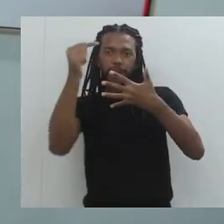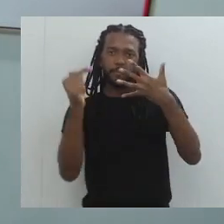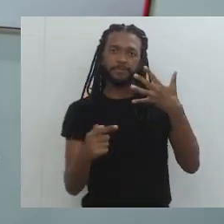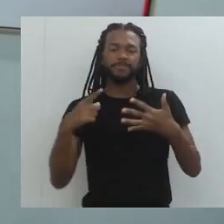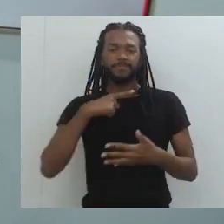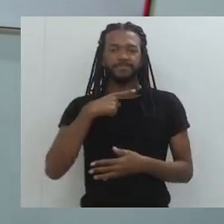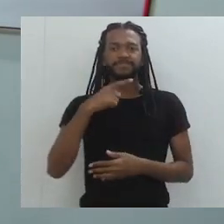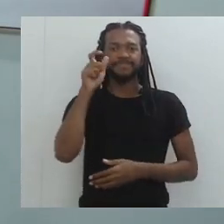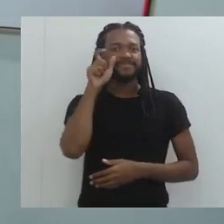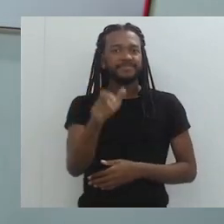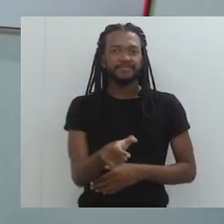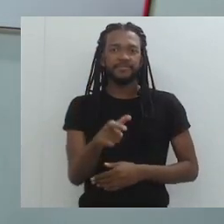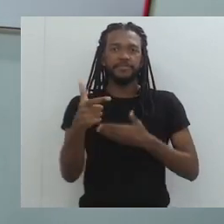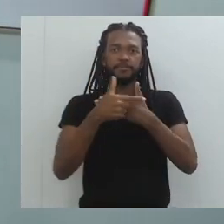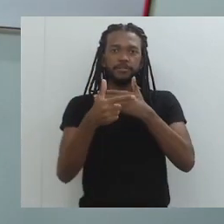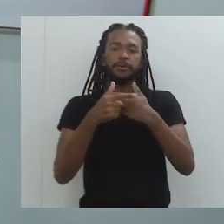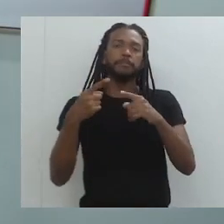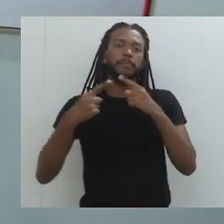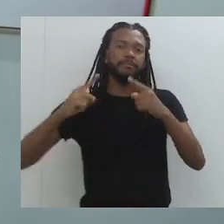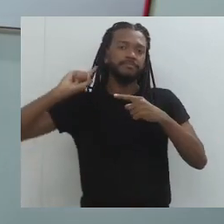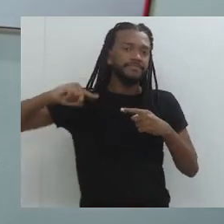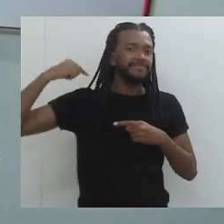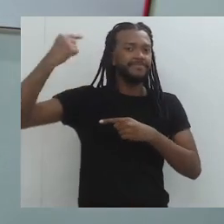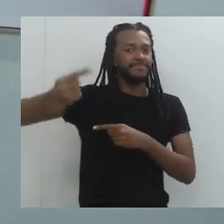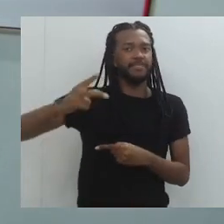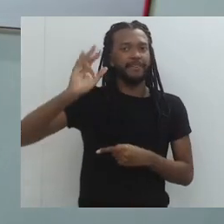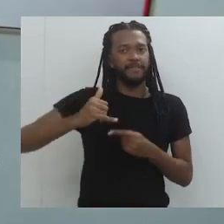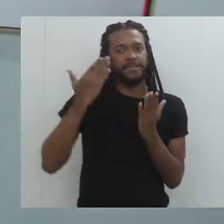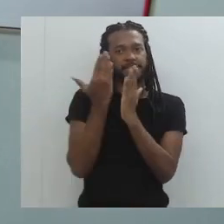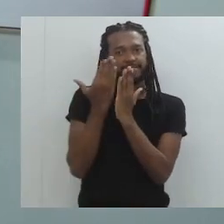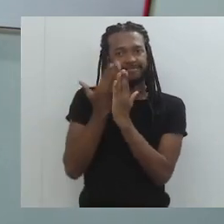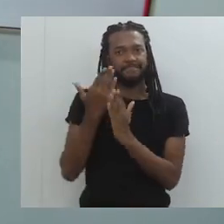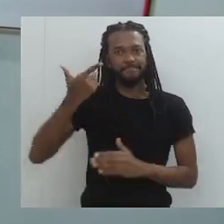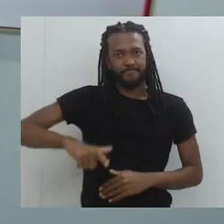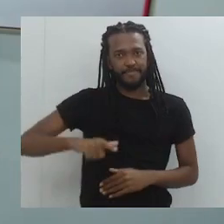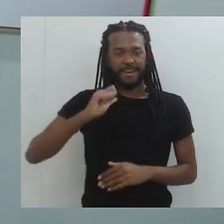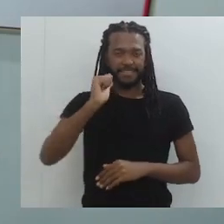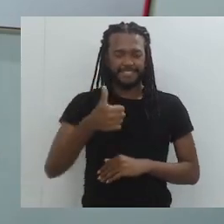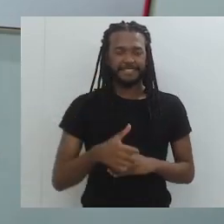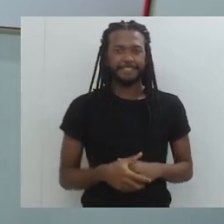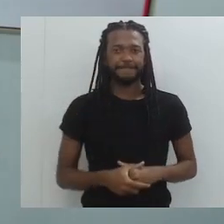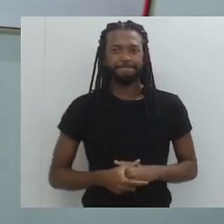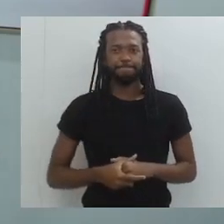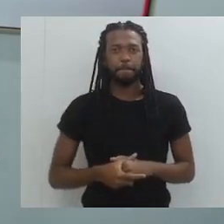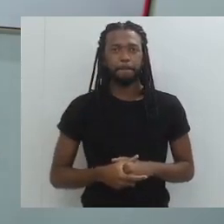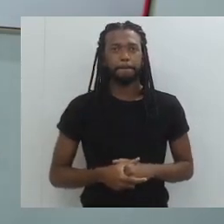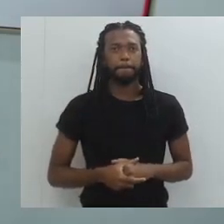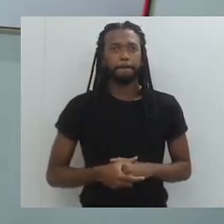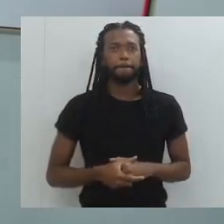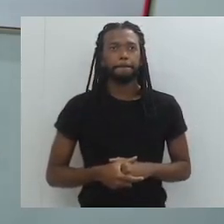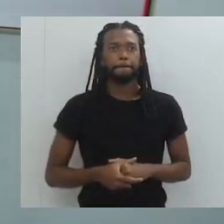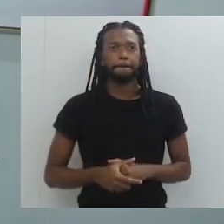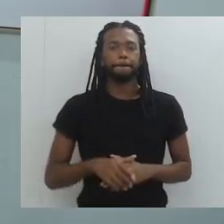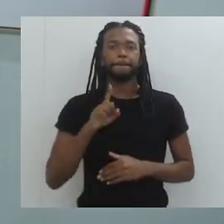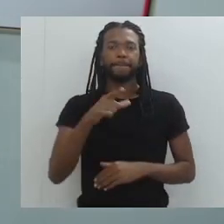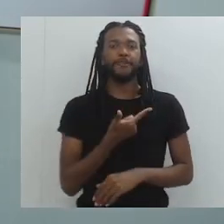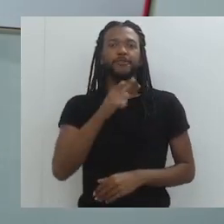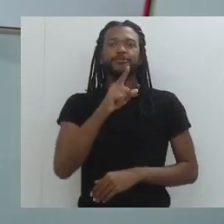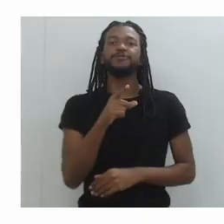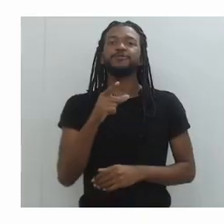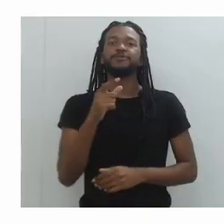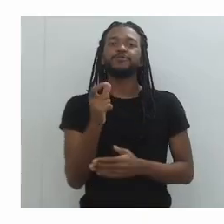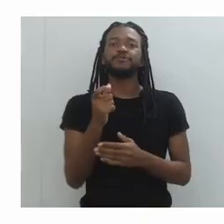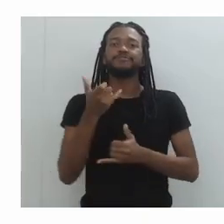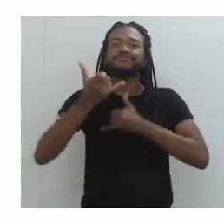interessante essa função. Mas isso aí a gente vai discutir posteriormente, tá certo? Esse outro jogo